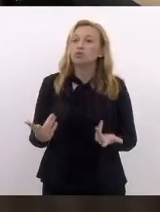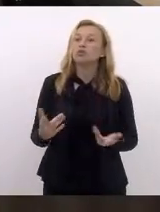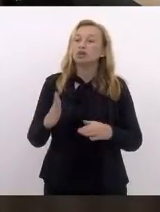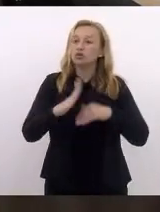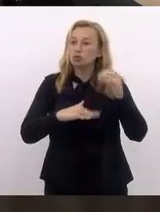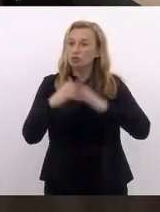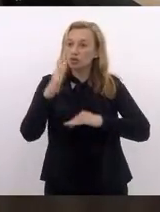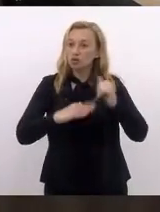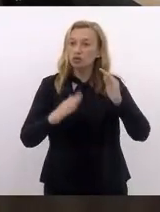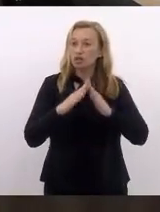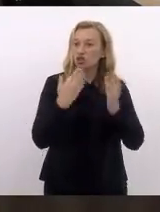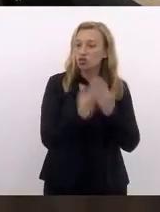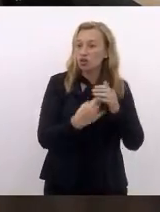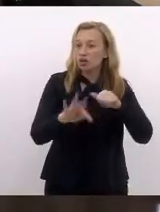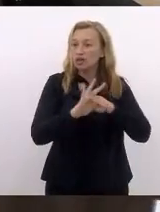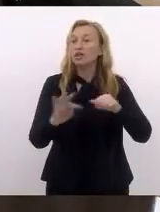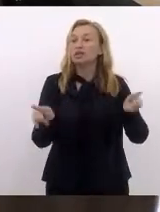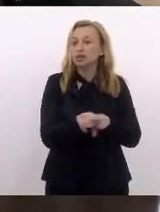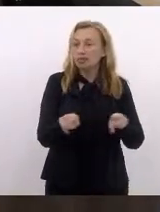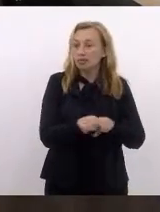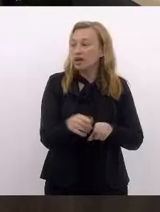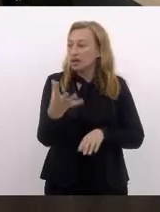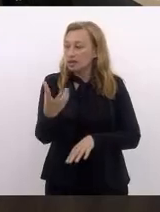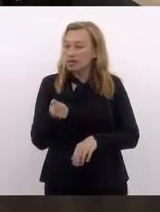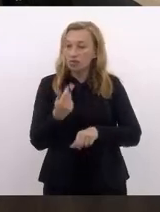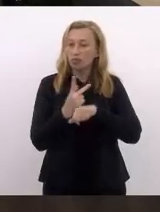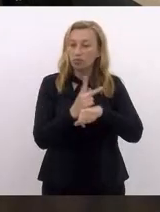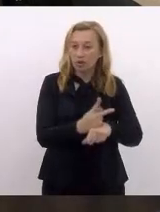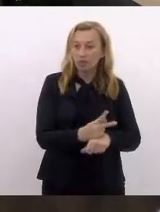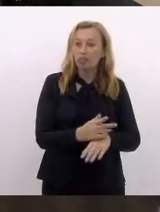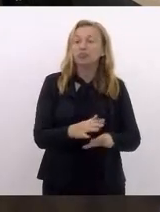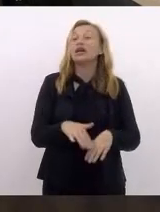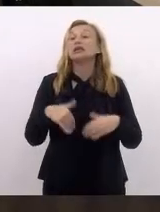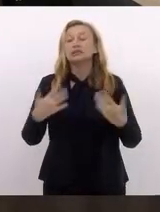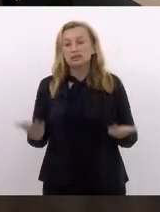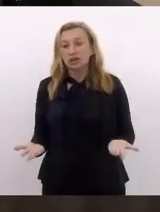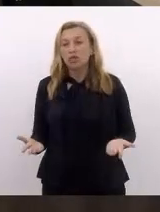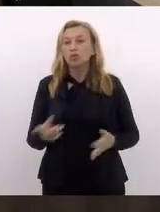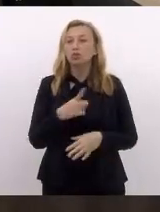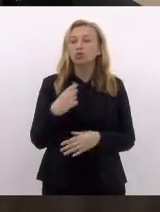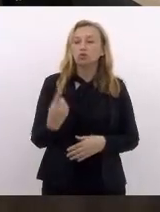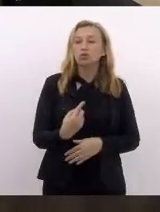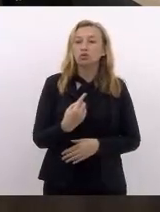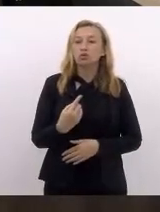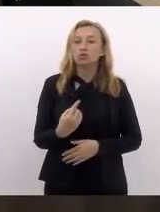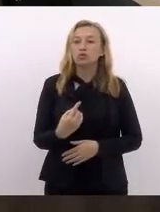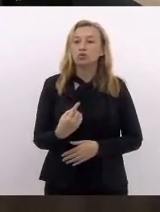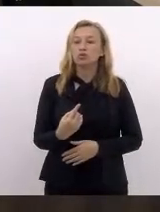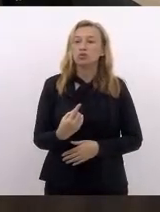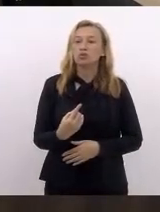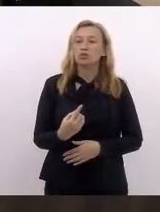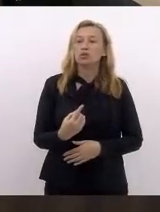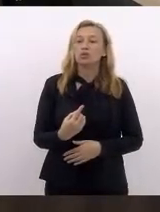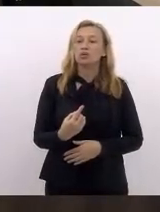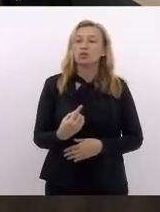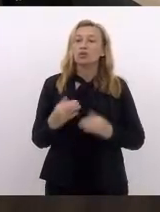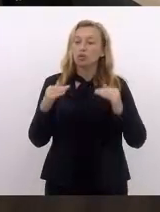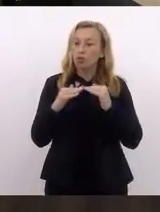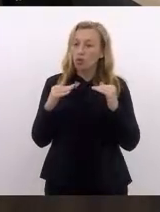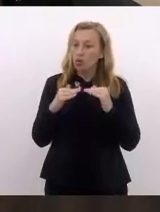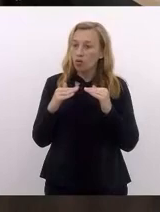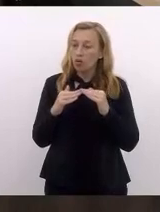da Faetec também sejam bom então é o nosso parecer é favorável